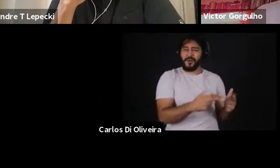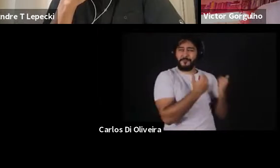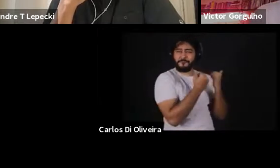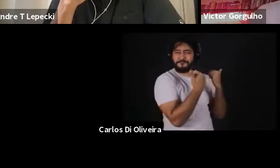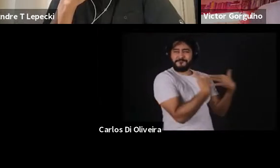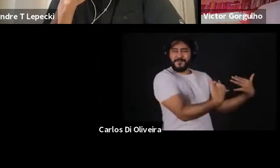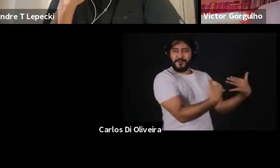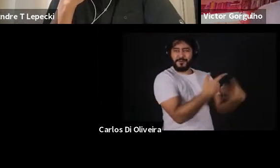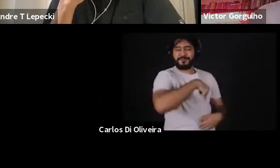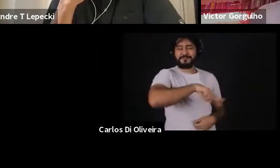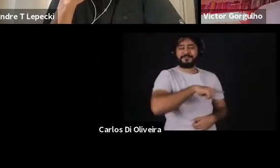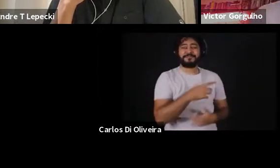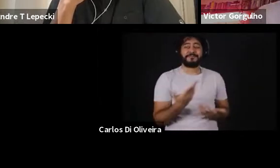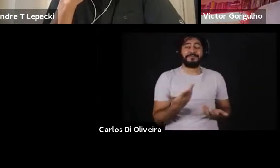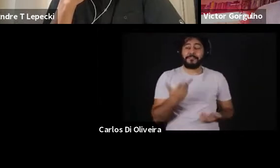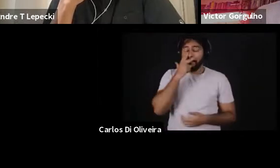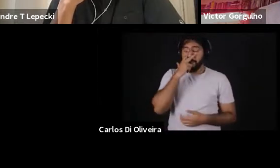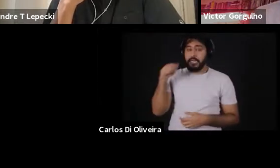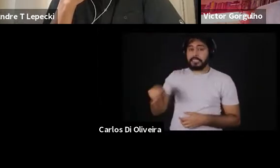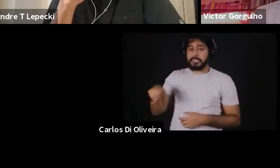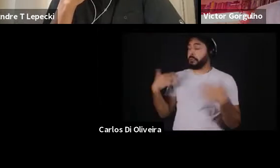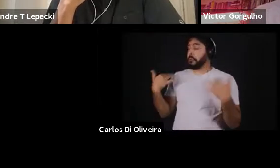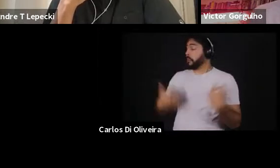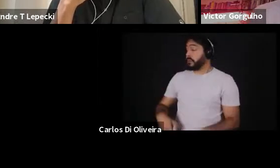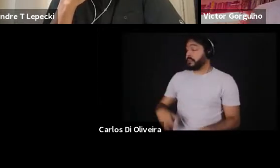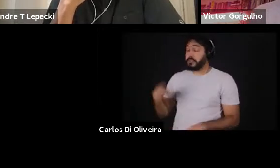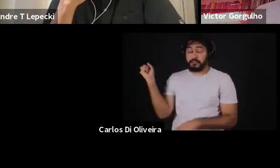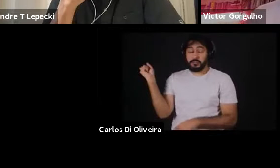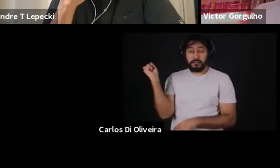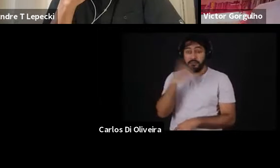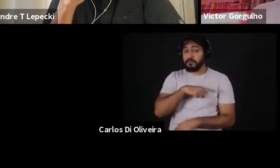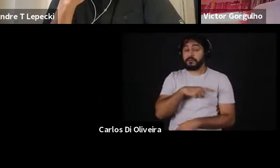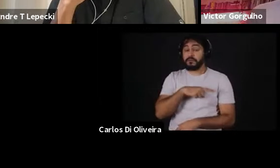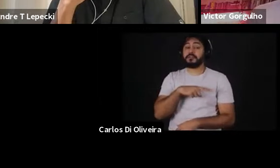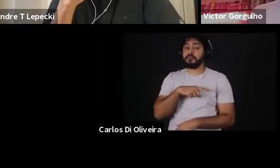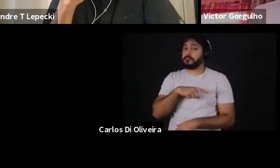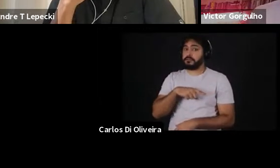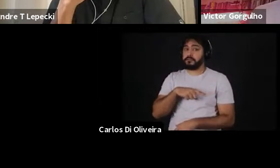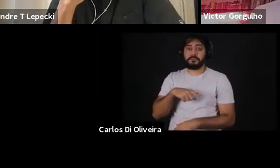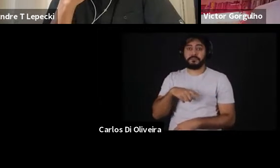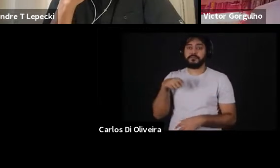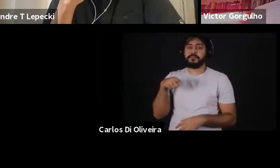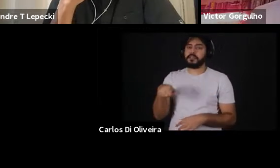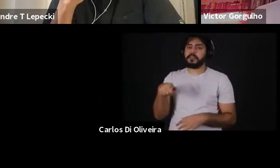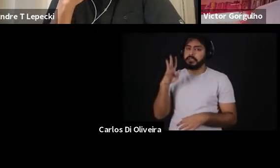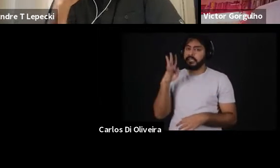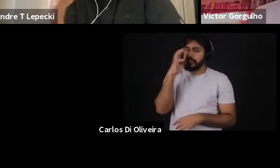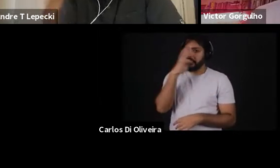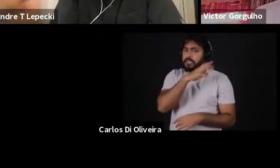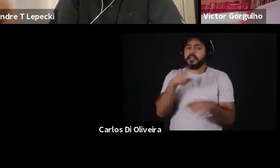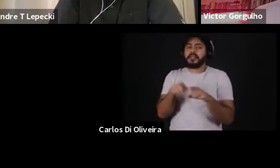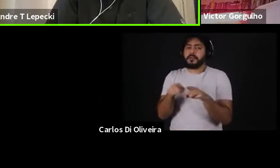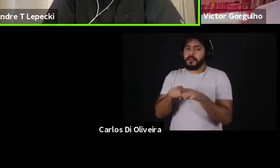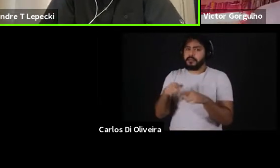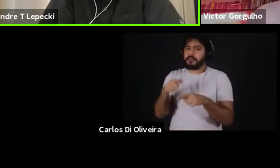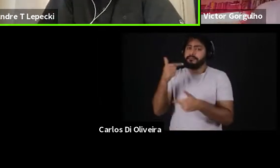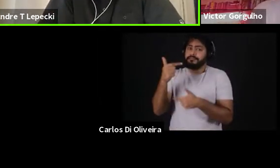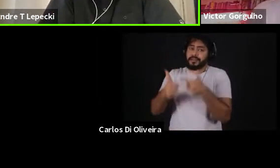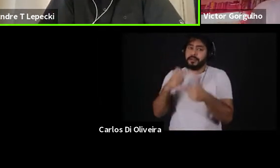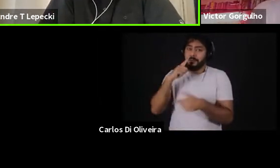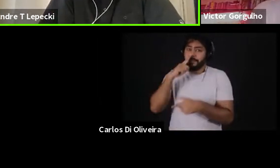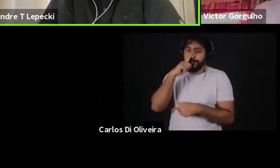se torna mil vezes mais difícil e um trabalho, infelizmente, incrivelmente perigoso para os tempos de agora. Sim. Né?